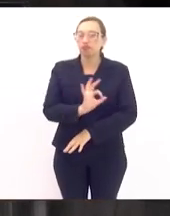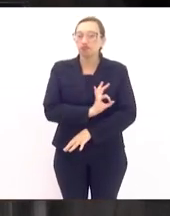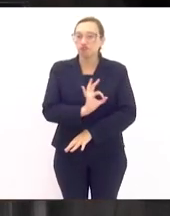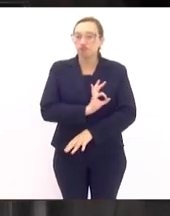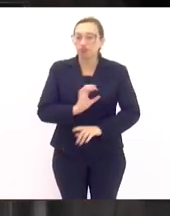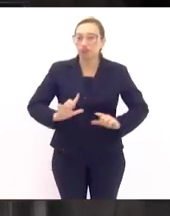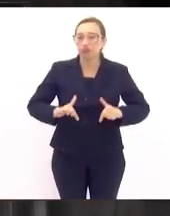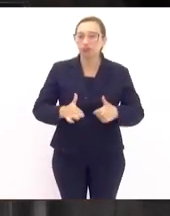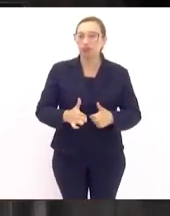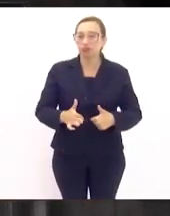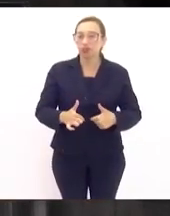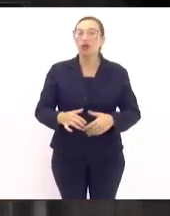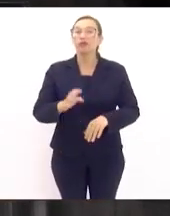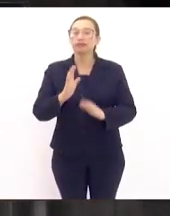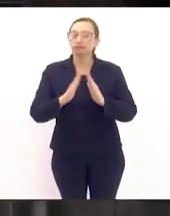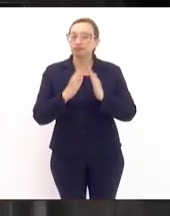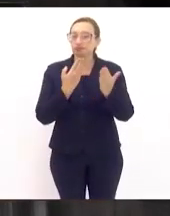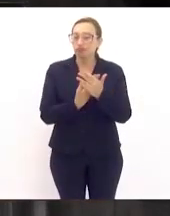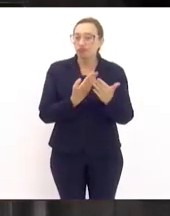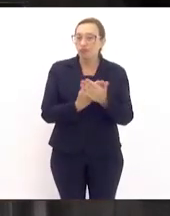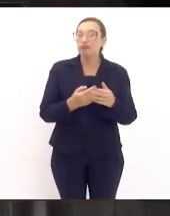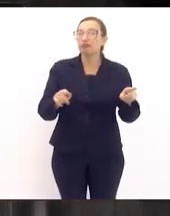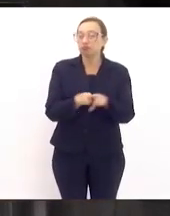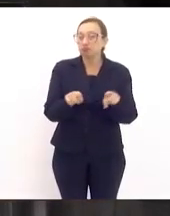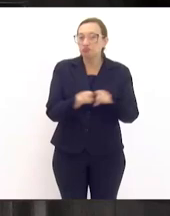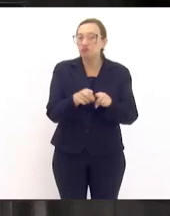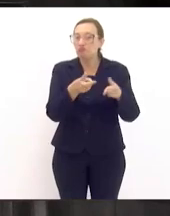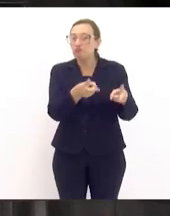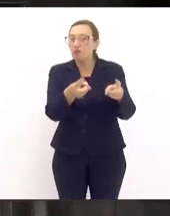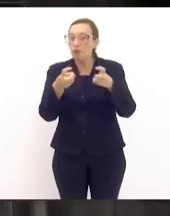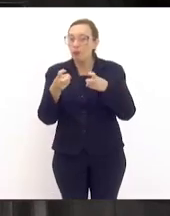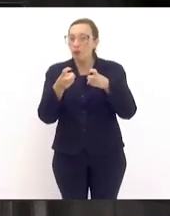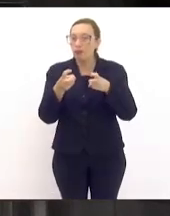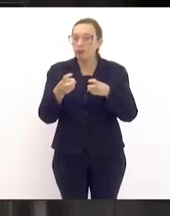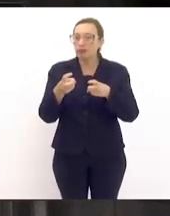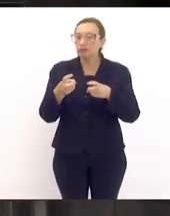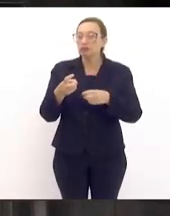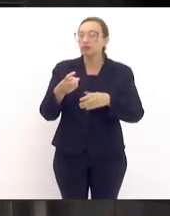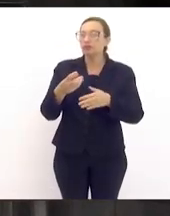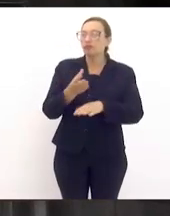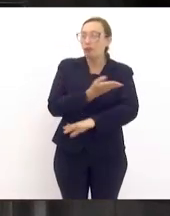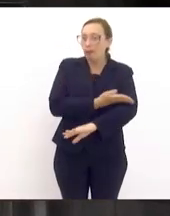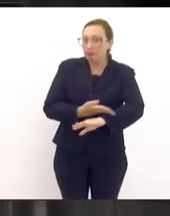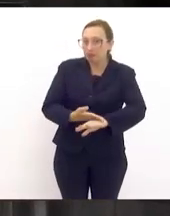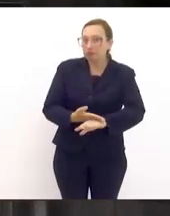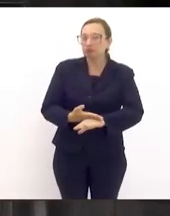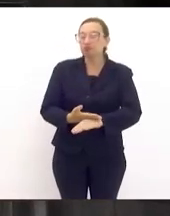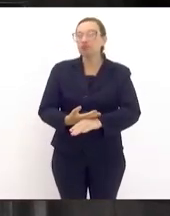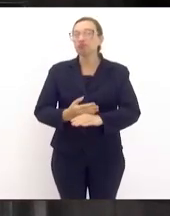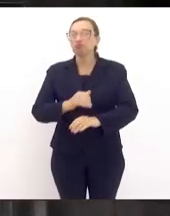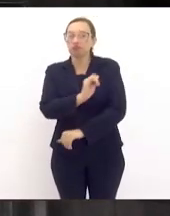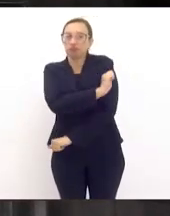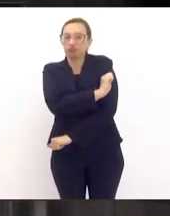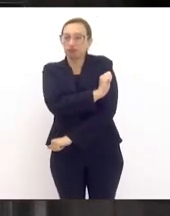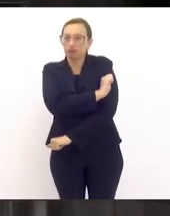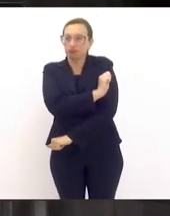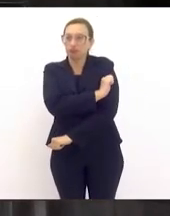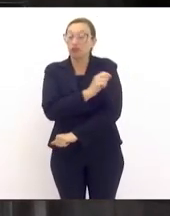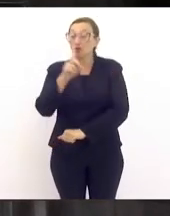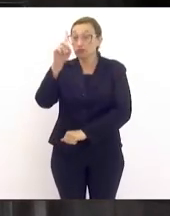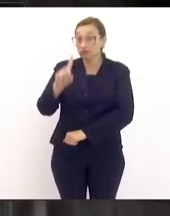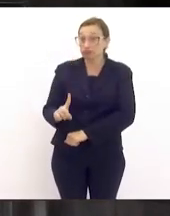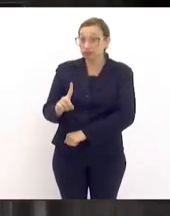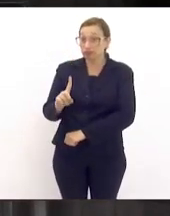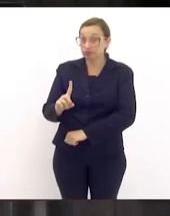a escola também tinha percebido sinais de comportamento violento nesses alunos. Os diretores